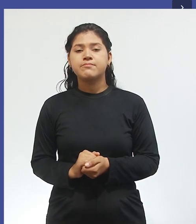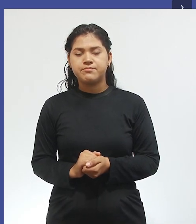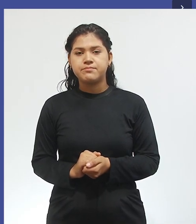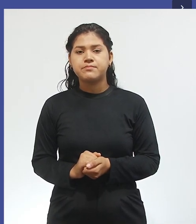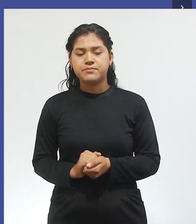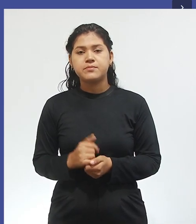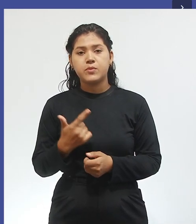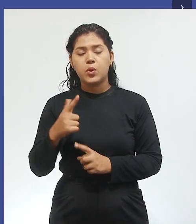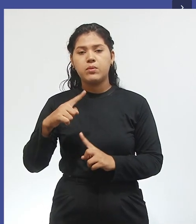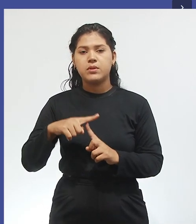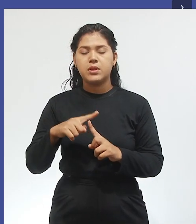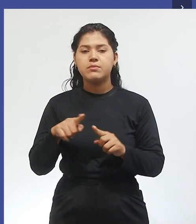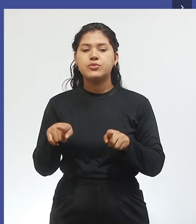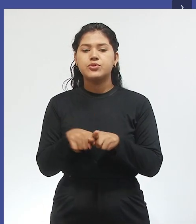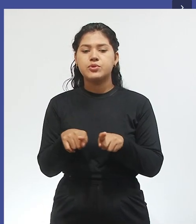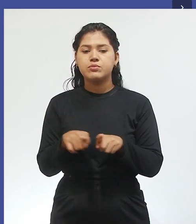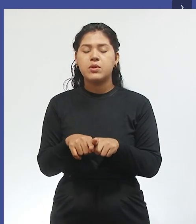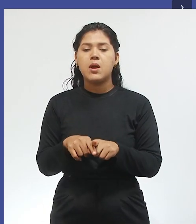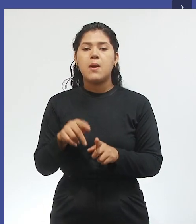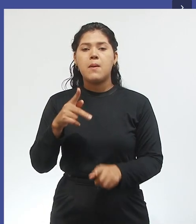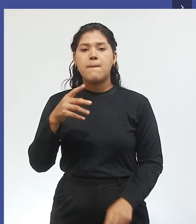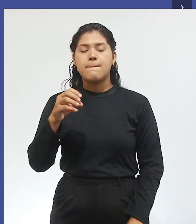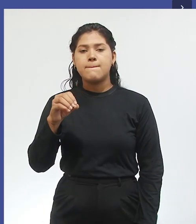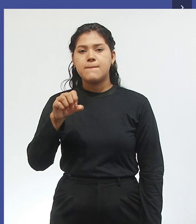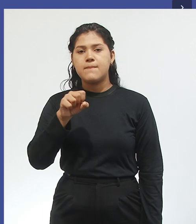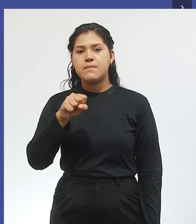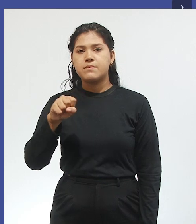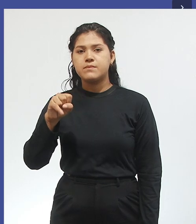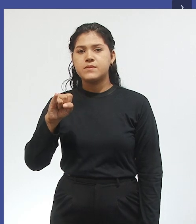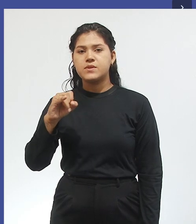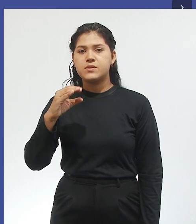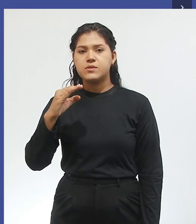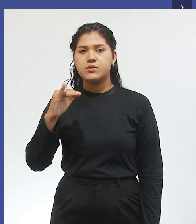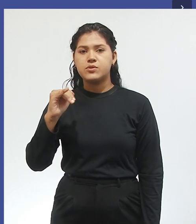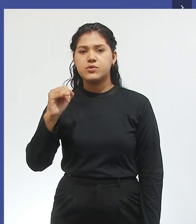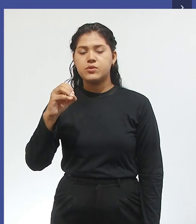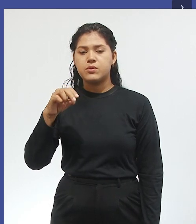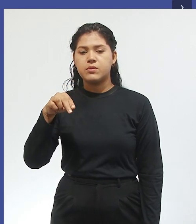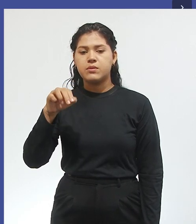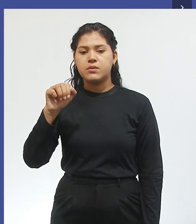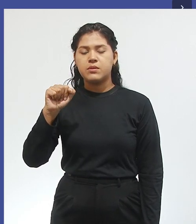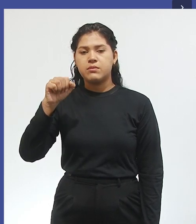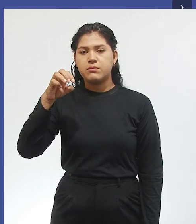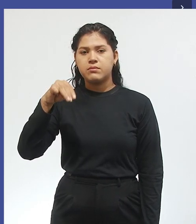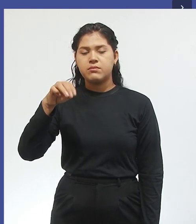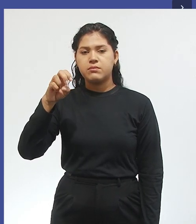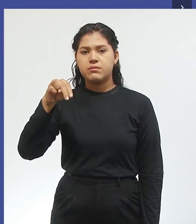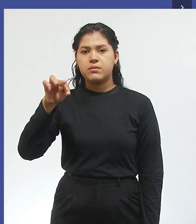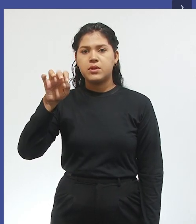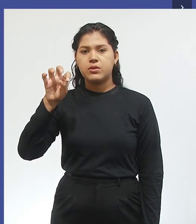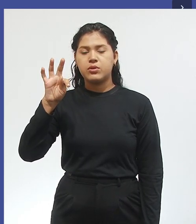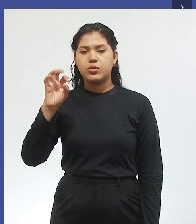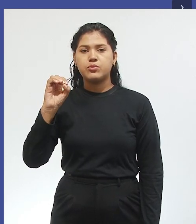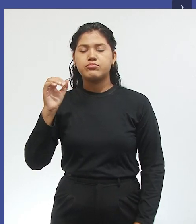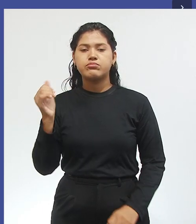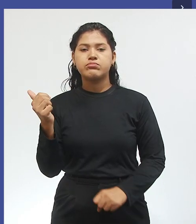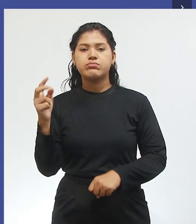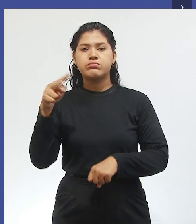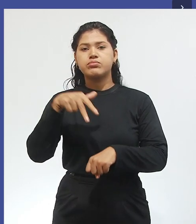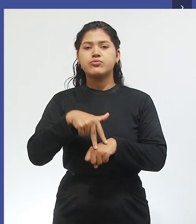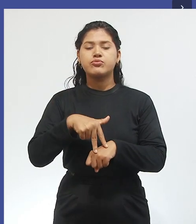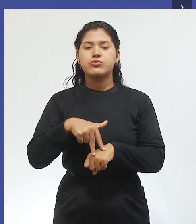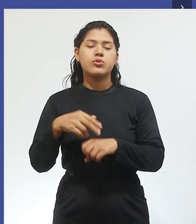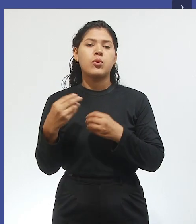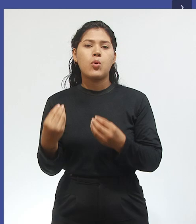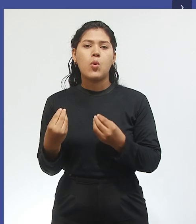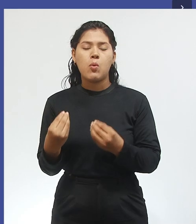Outra questão que a gente precisa verificar no plano de marketing é o posicionamento, né? Então, de que forma aquele serviço ou órgão público quer ser